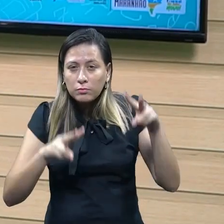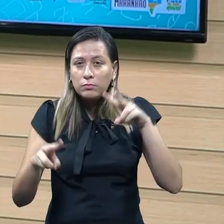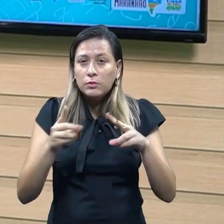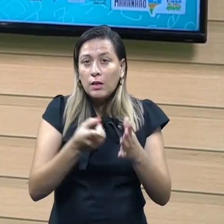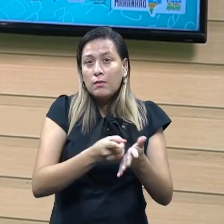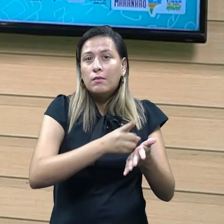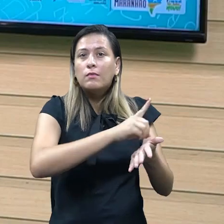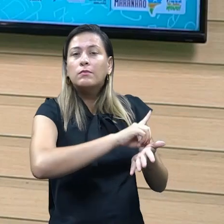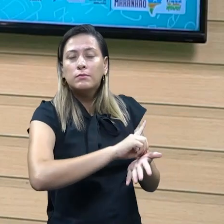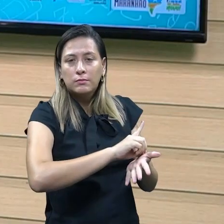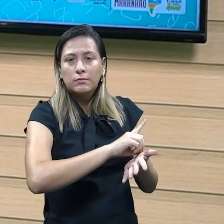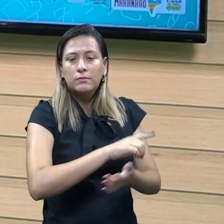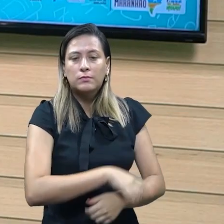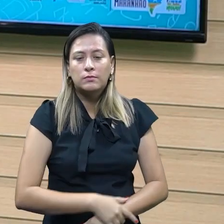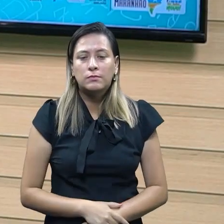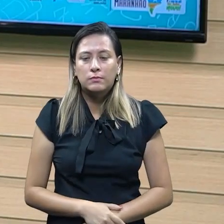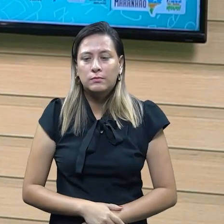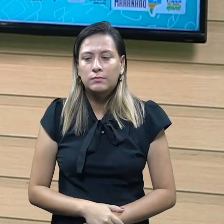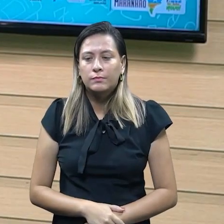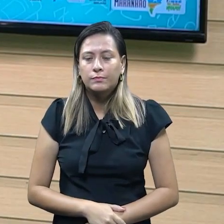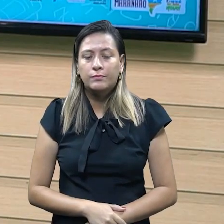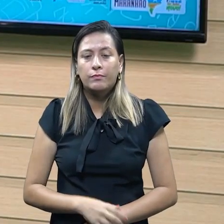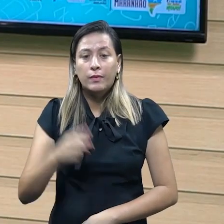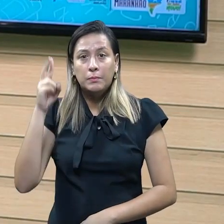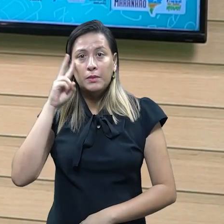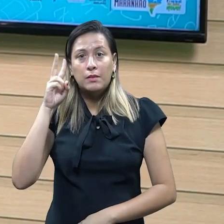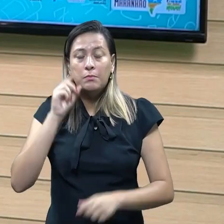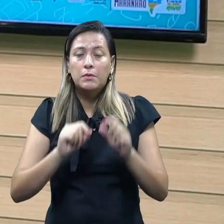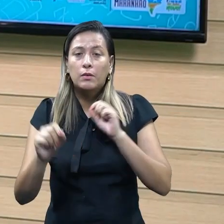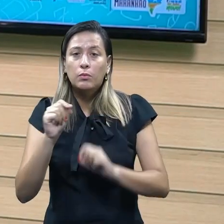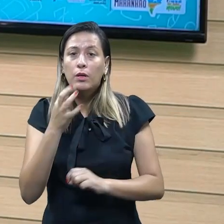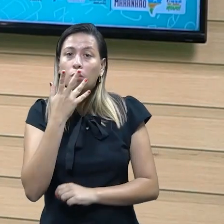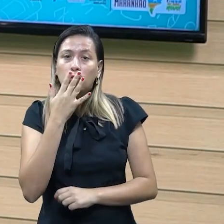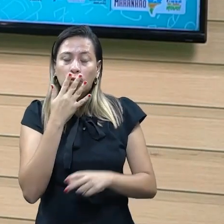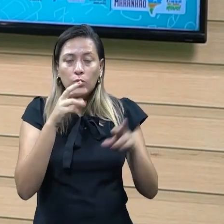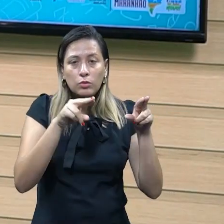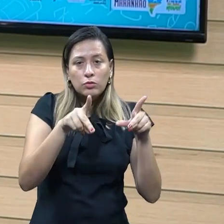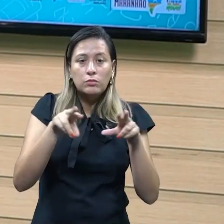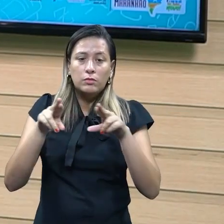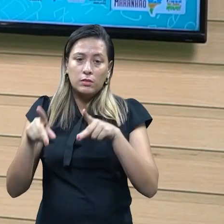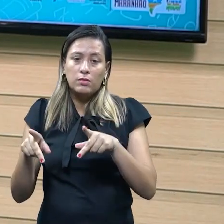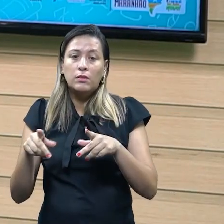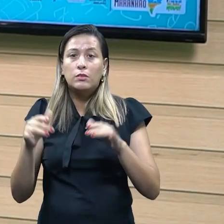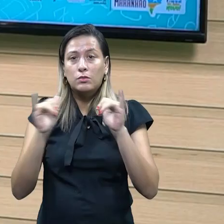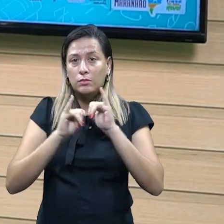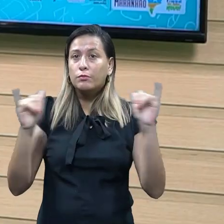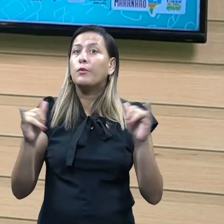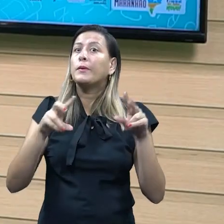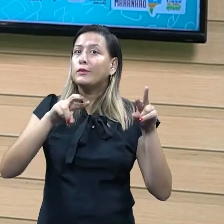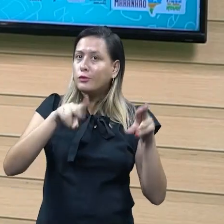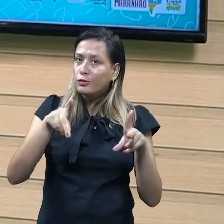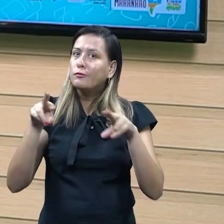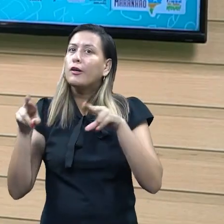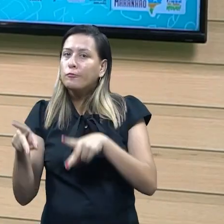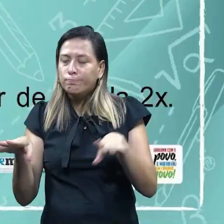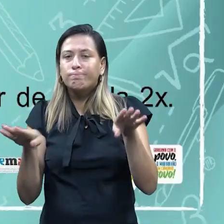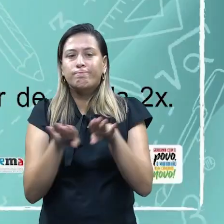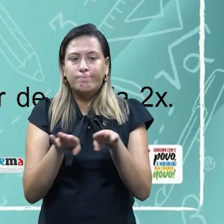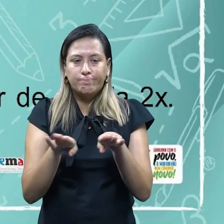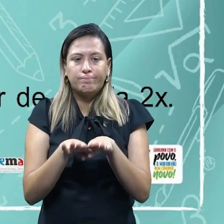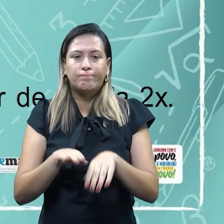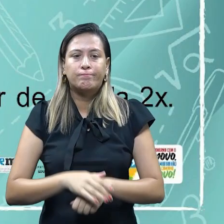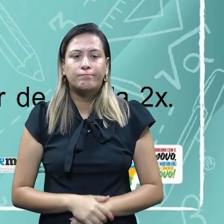a ampliação antes, tá? Aí você tem que lembrar que as cores diferentes passam informações